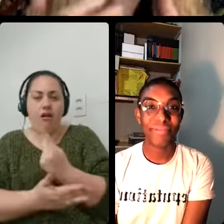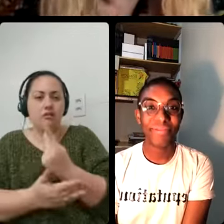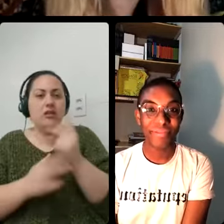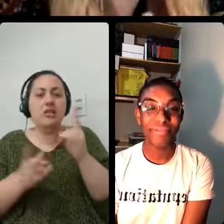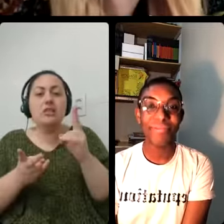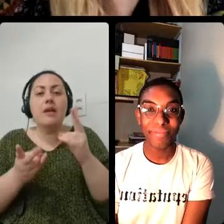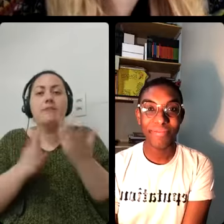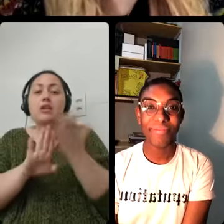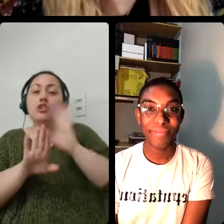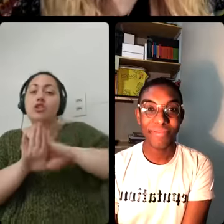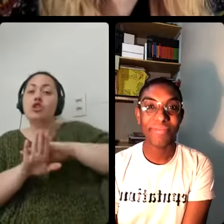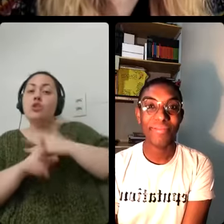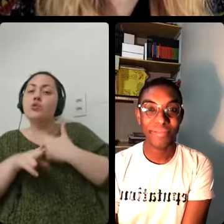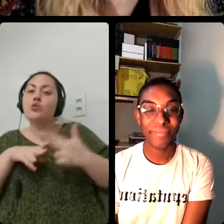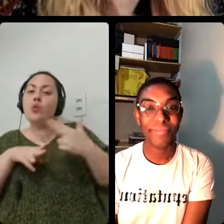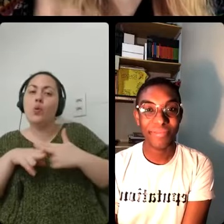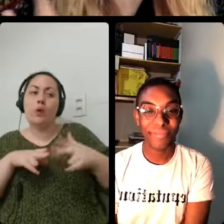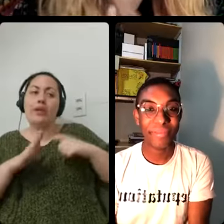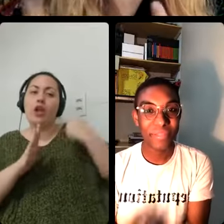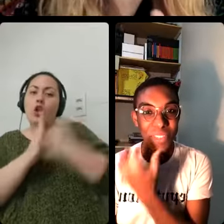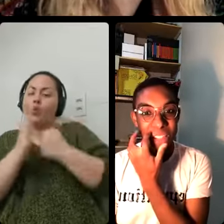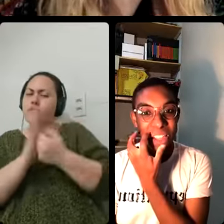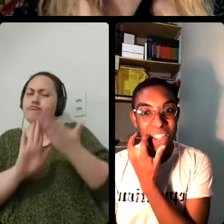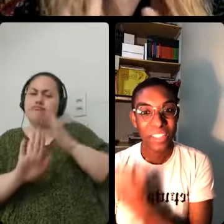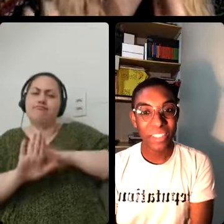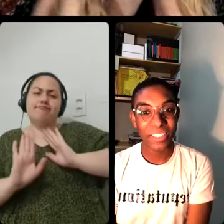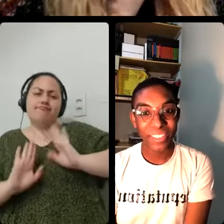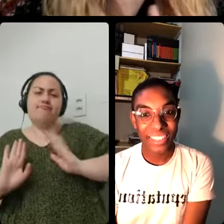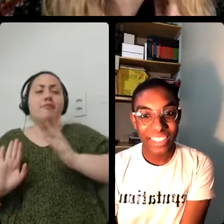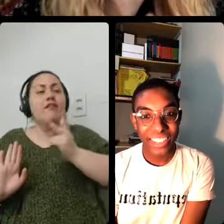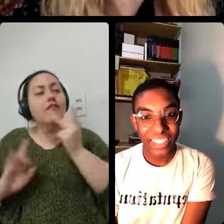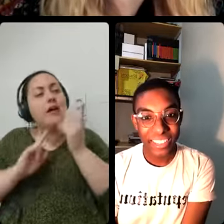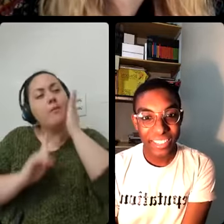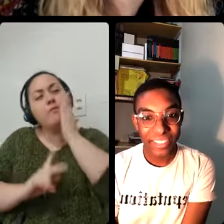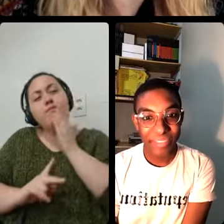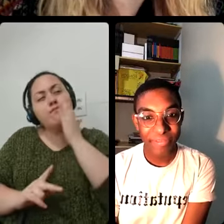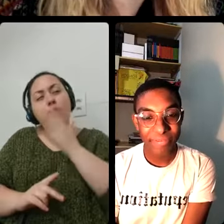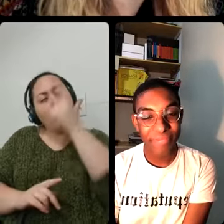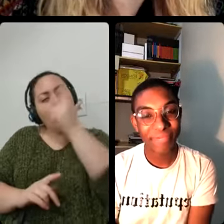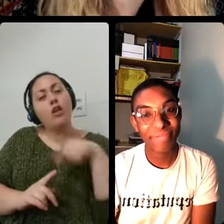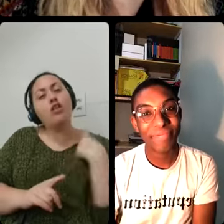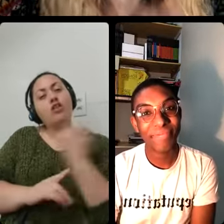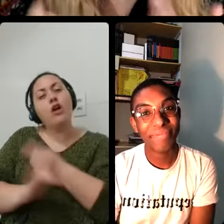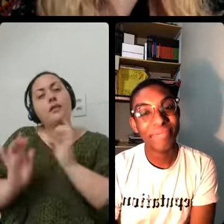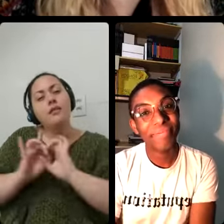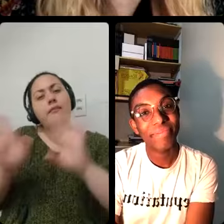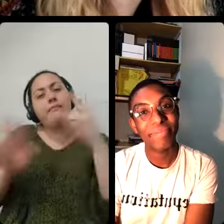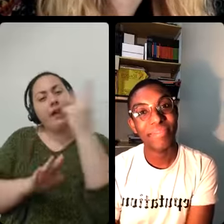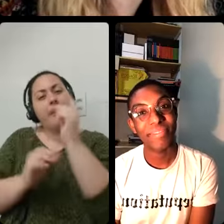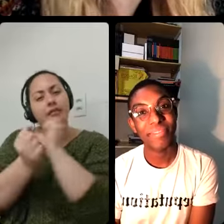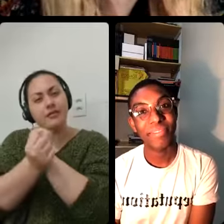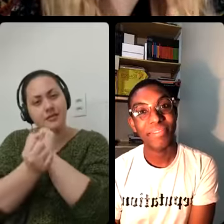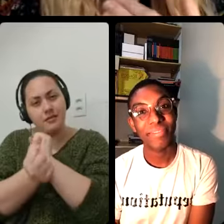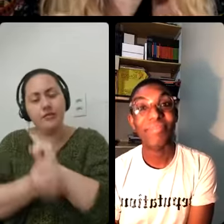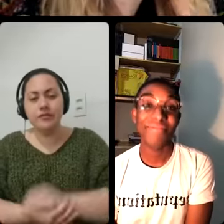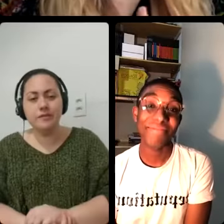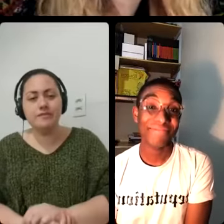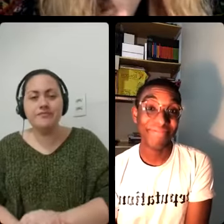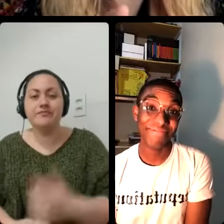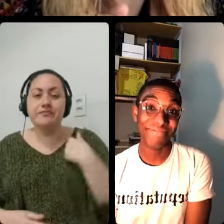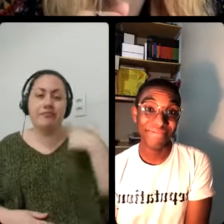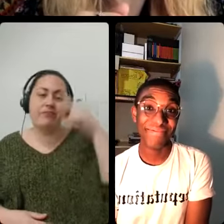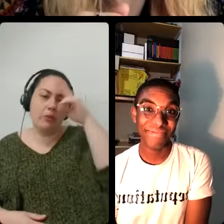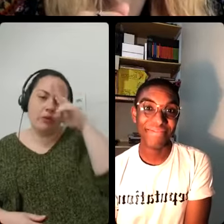essa luta, né. E eu penso muito, eu lembro muito daquela música da Mangueira, do hino da Mangueira